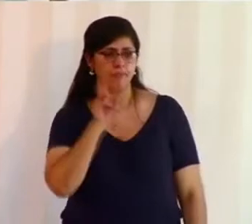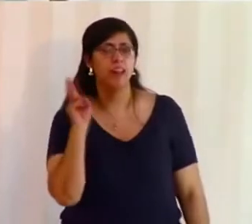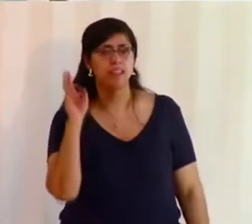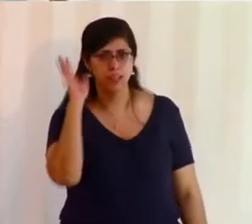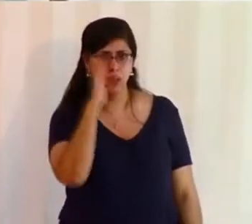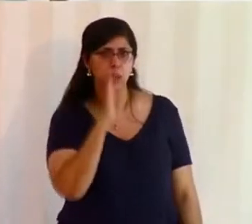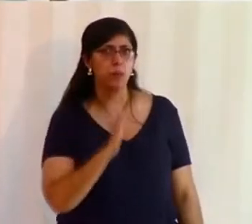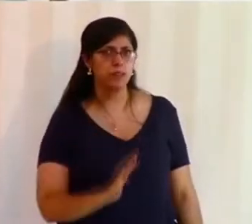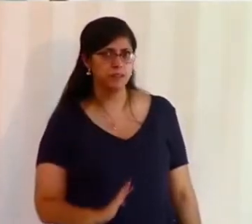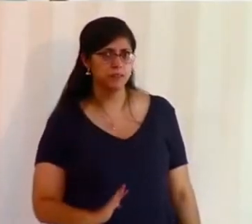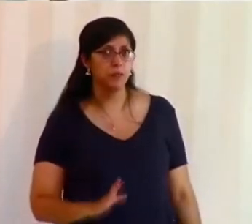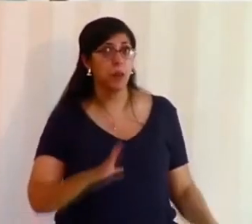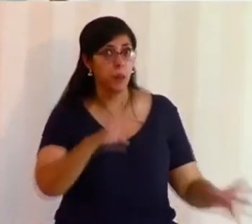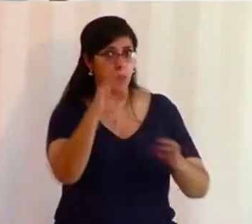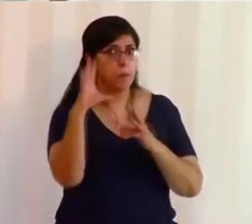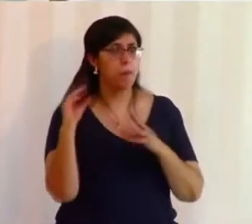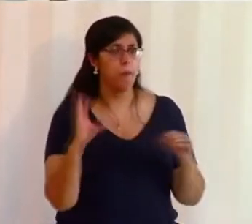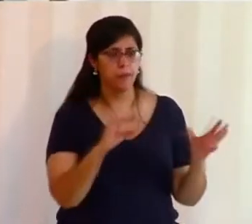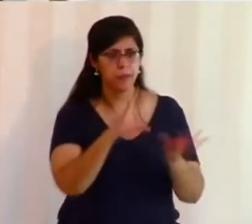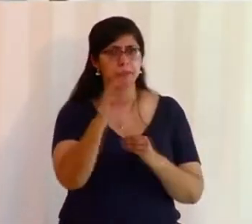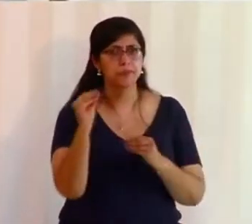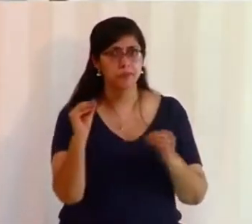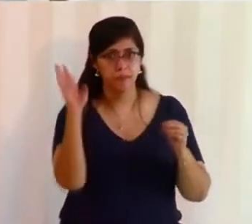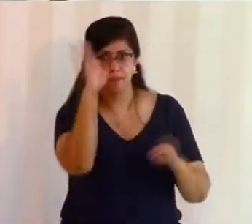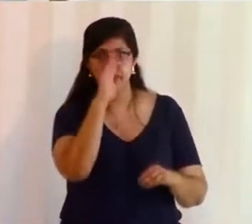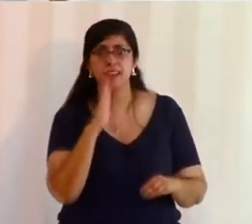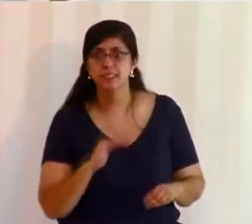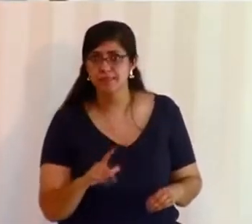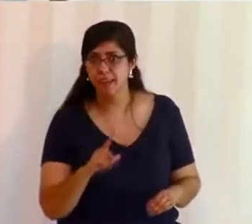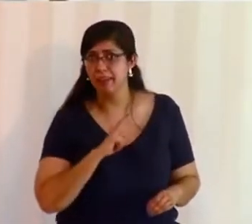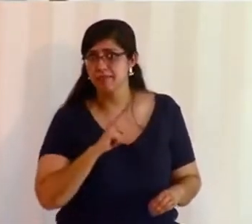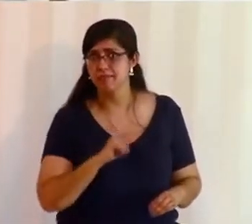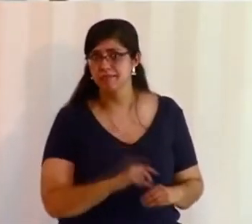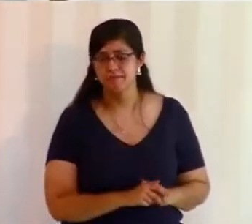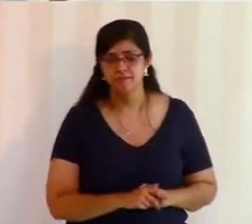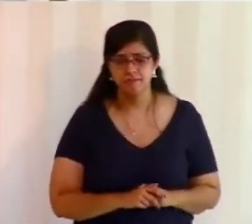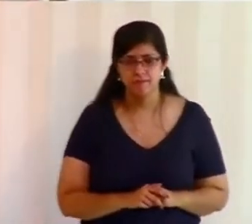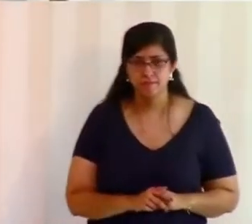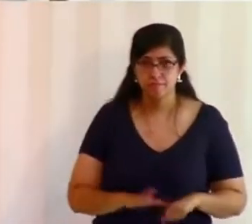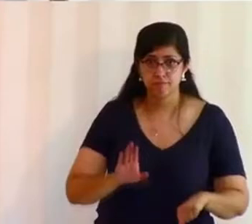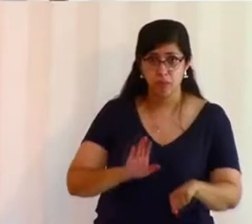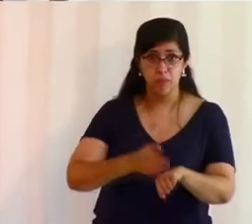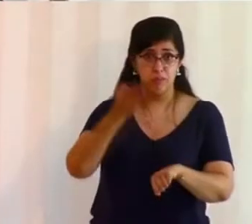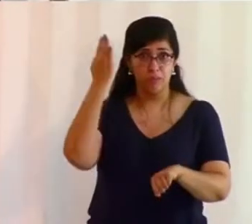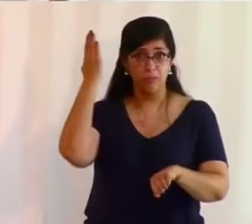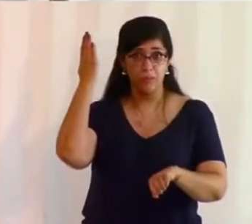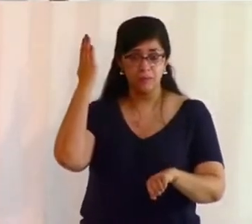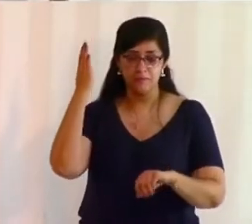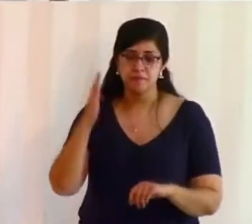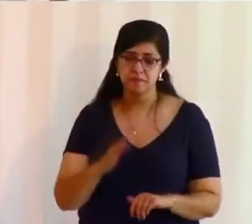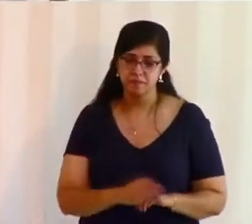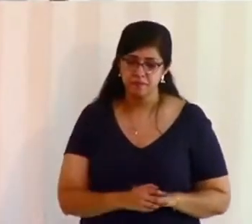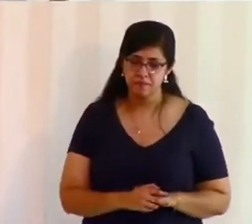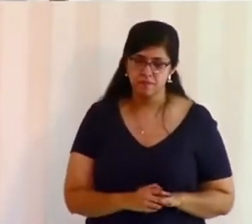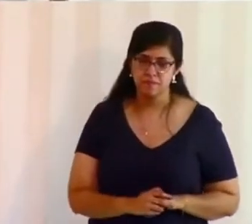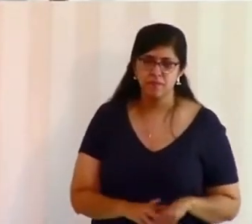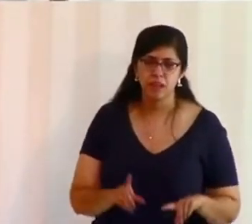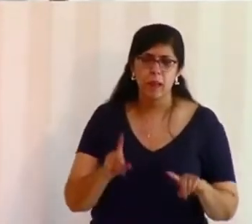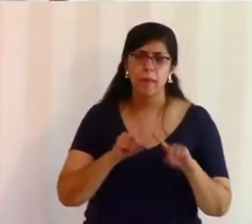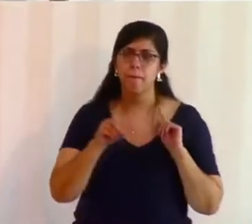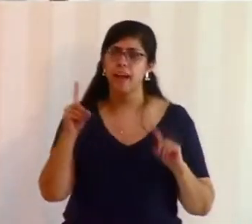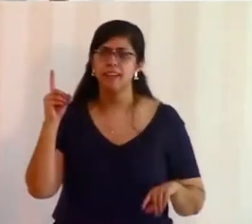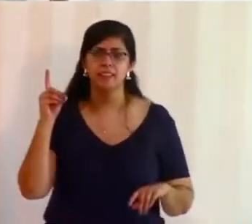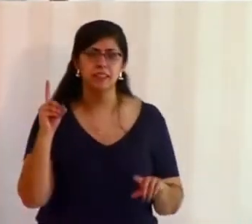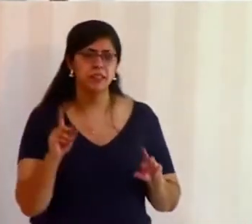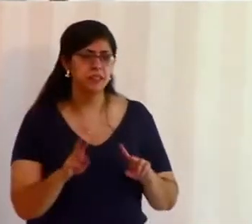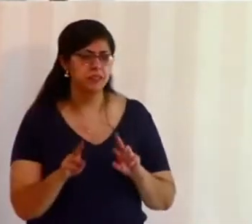número que nos assusta de evangélicos que somos do Brasil, mas como nós podemos ter um número tão elevadíssimo assim de evangélicos que não faz